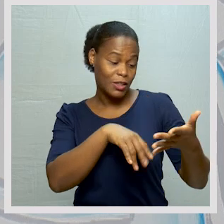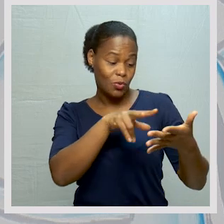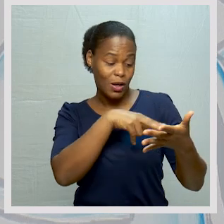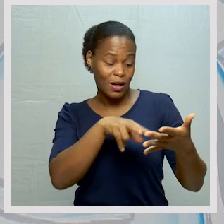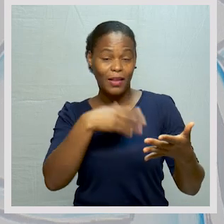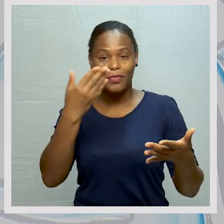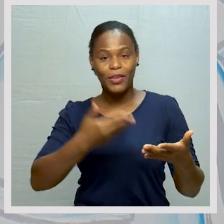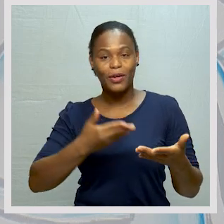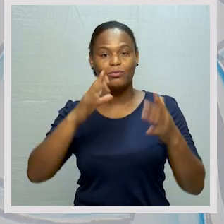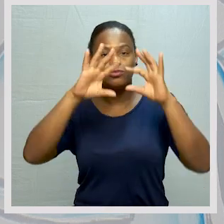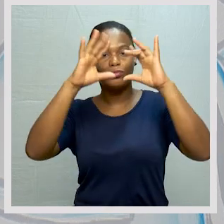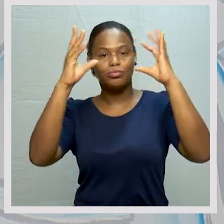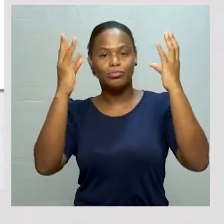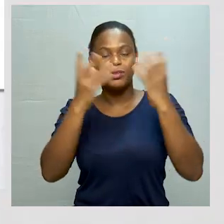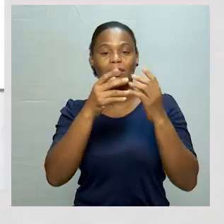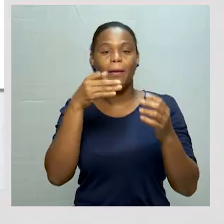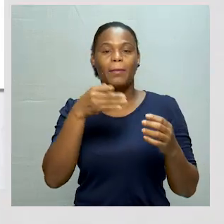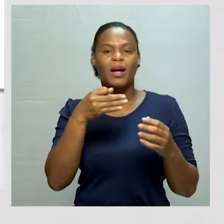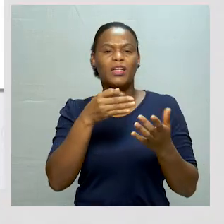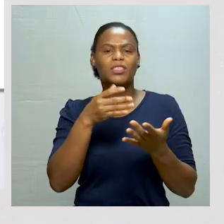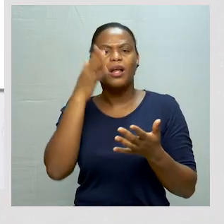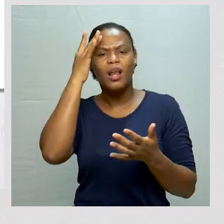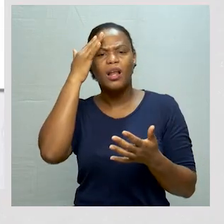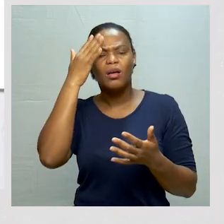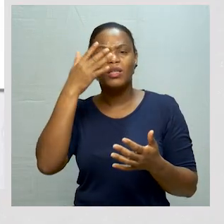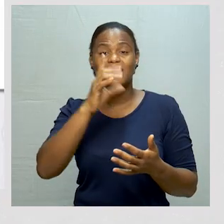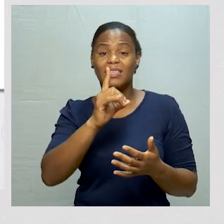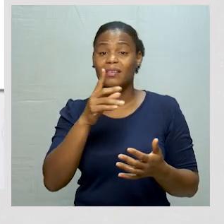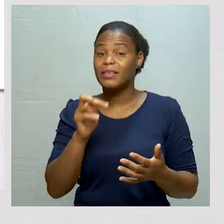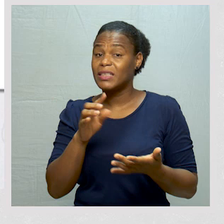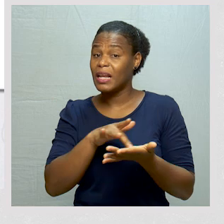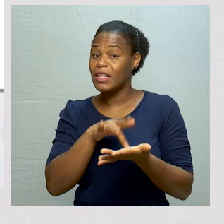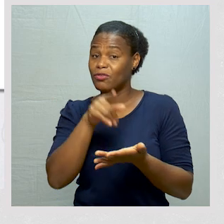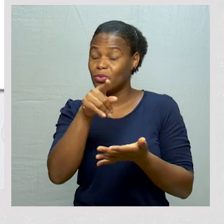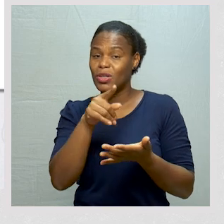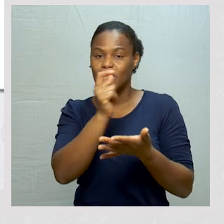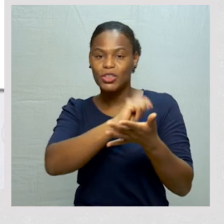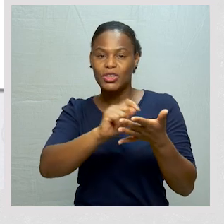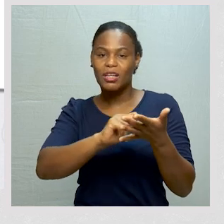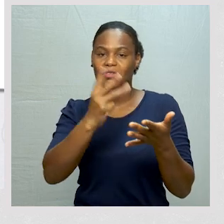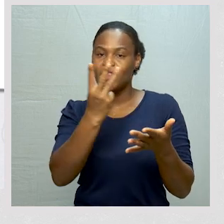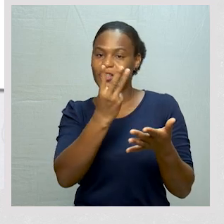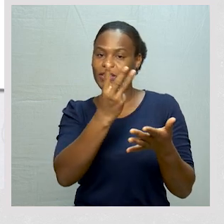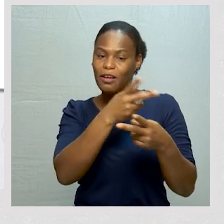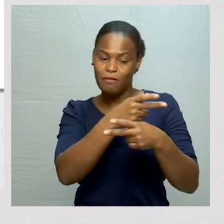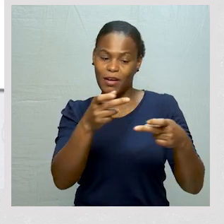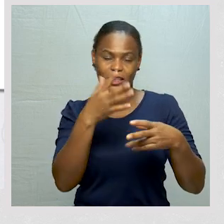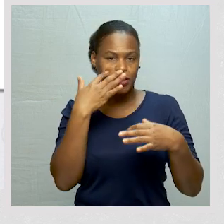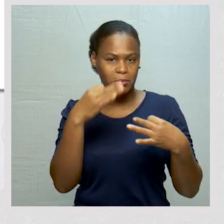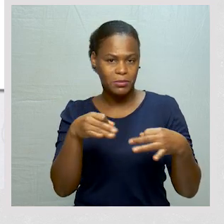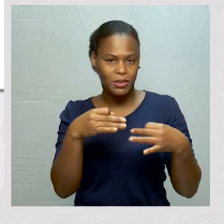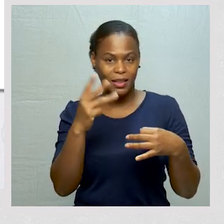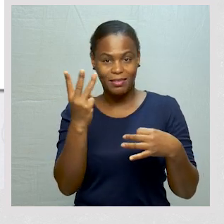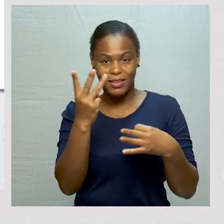o texto Os Direitos da Natureza, na página 63 do manual. Escrevam 3 frases simples e 3